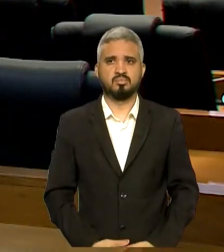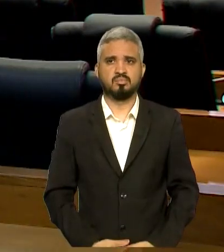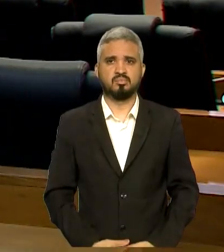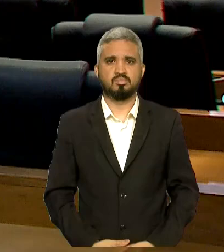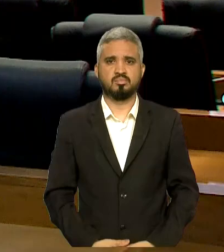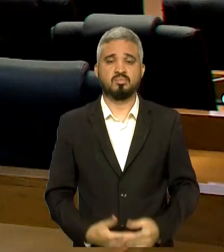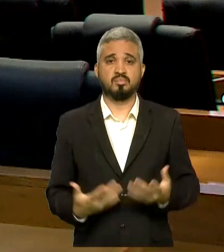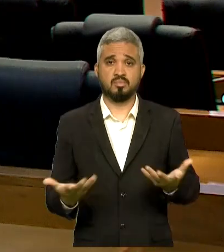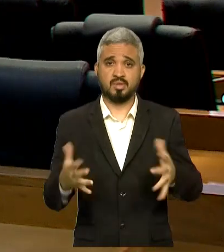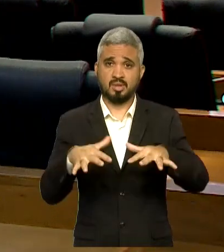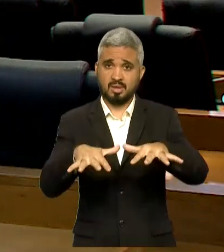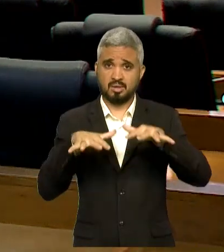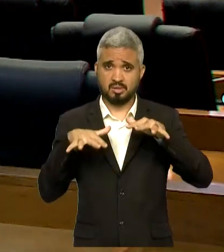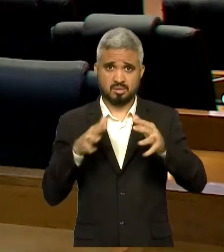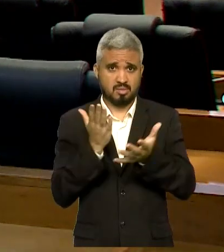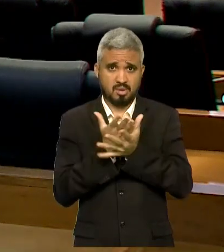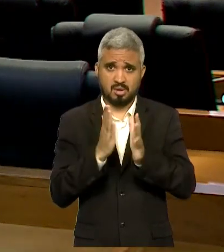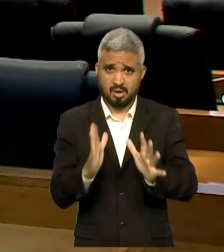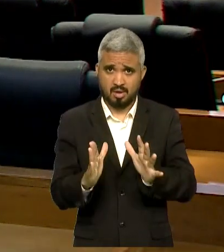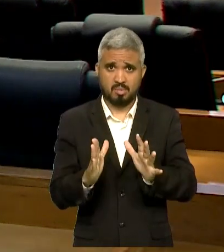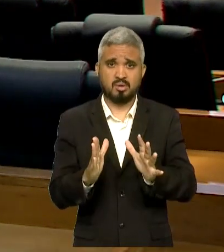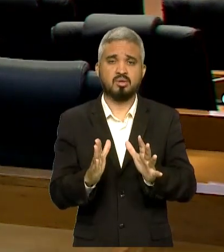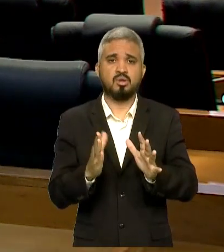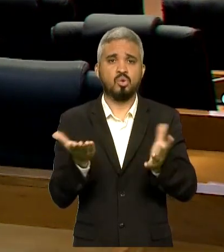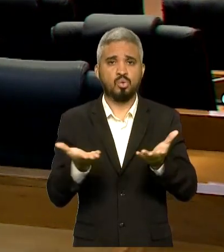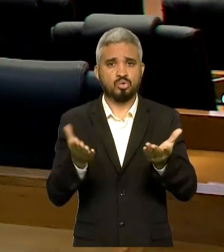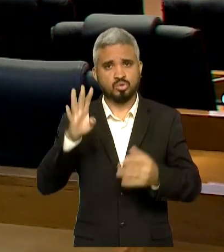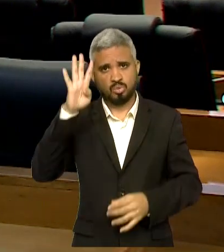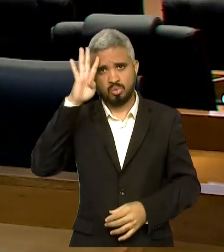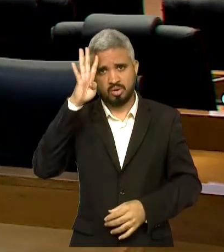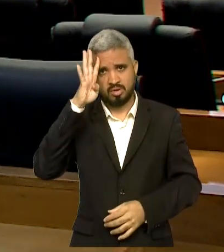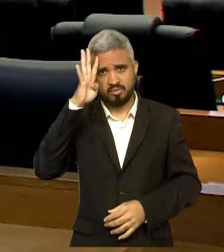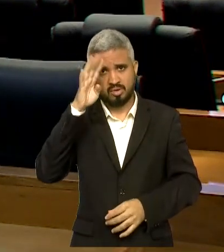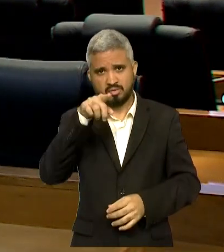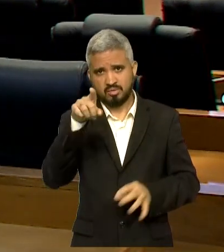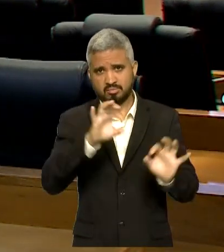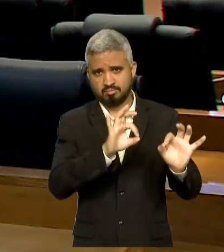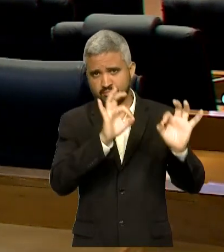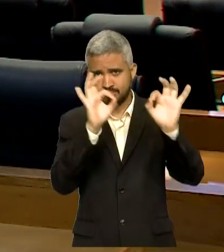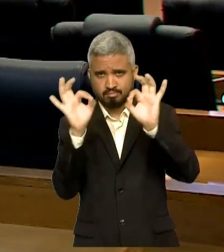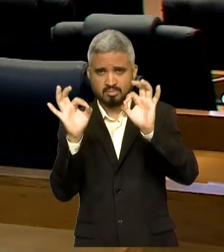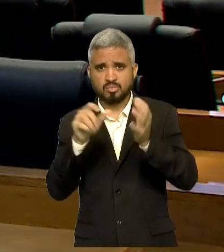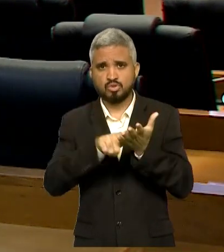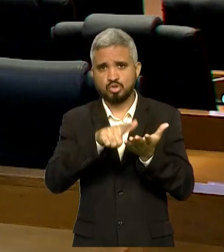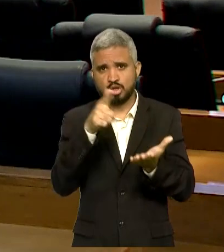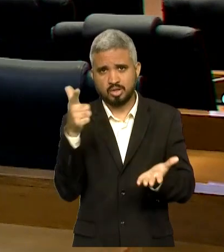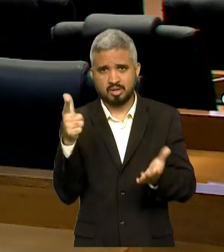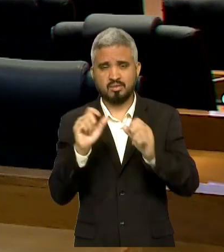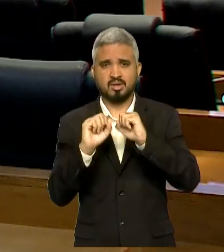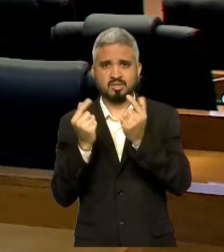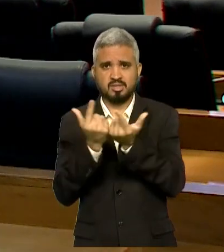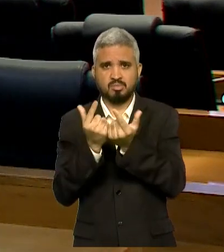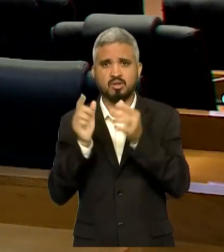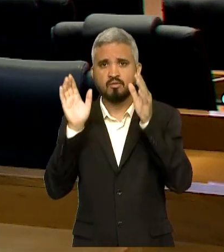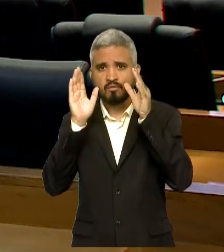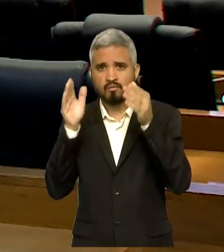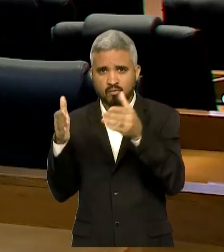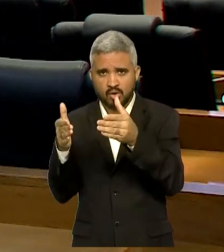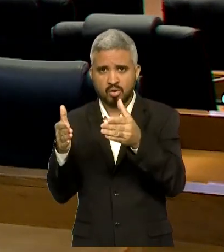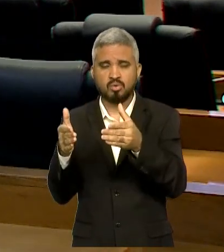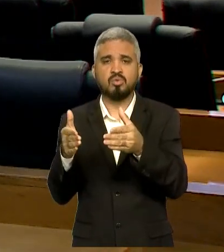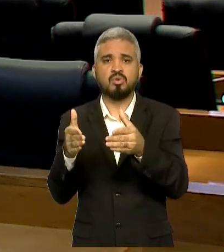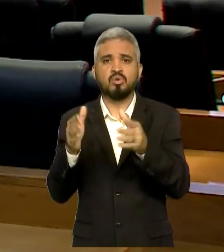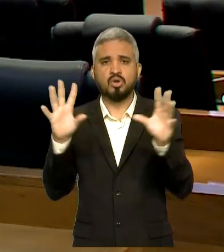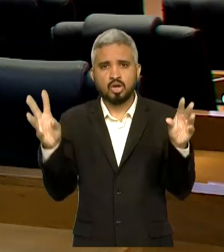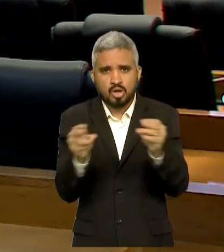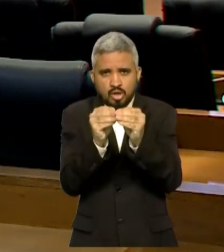Encerrada nesse instante a sessão legislativa desta quarta-feira. Acompanhe daqui a pouquinho no jornal Assembleia em Foco, primeira edição, o resumo